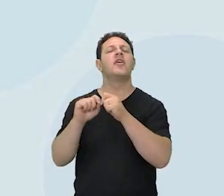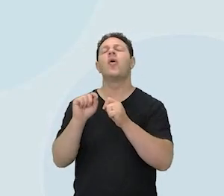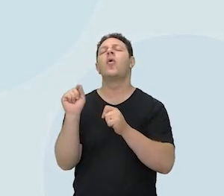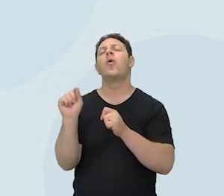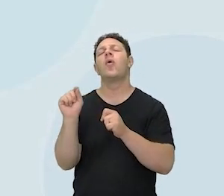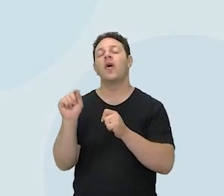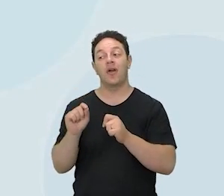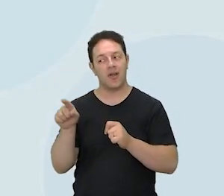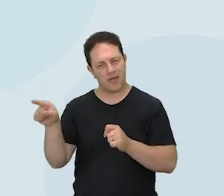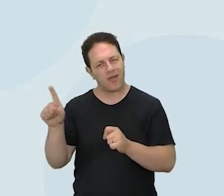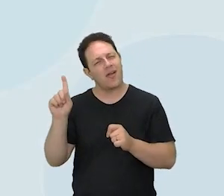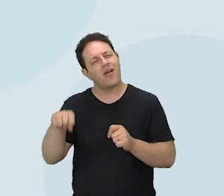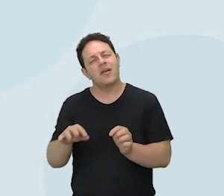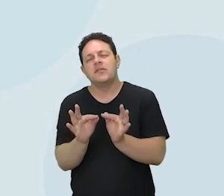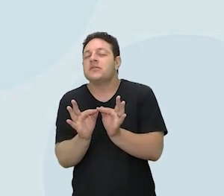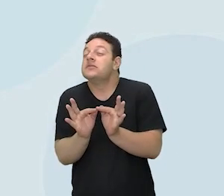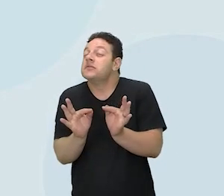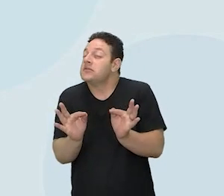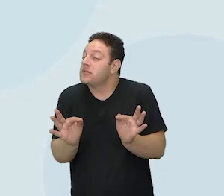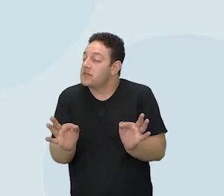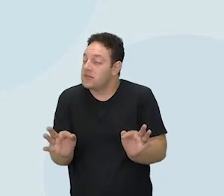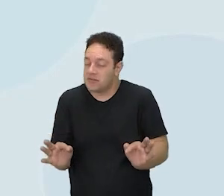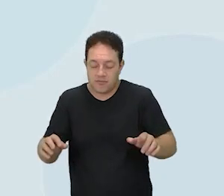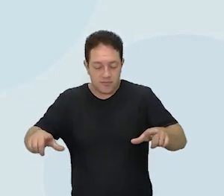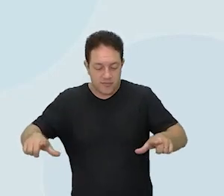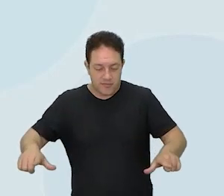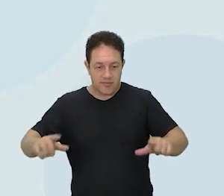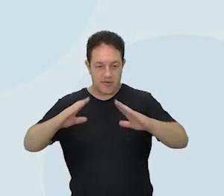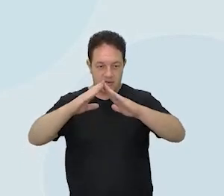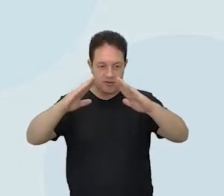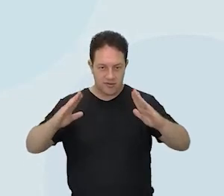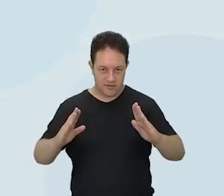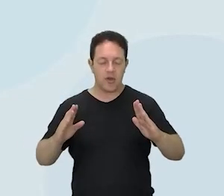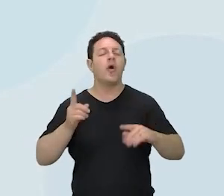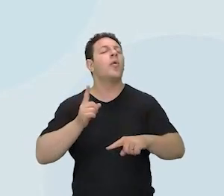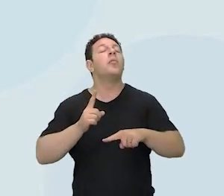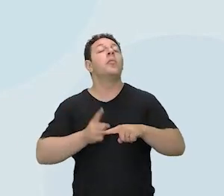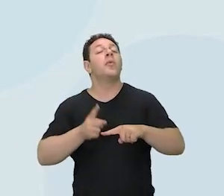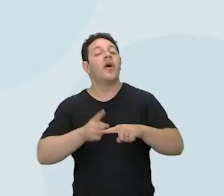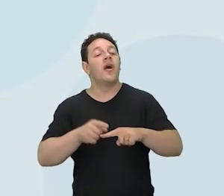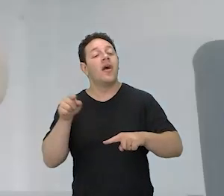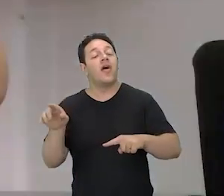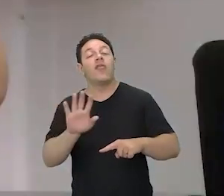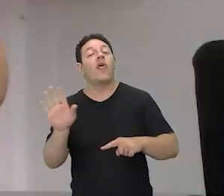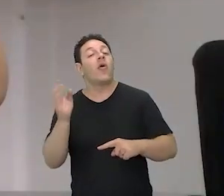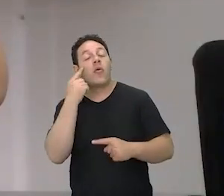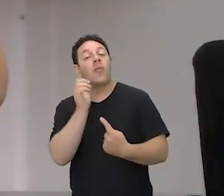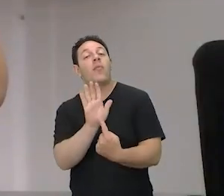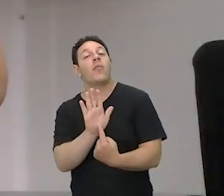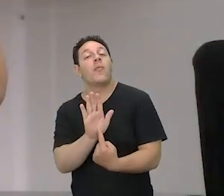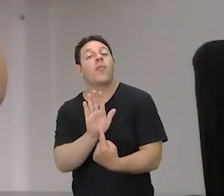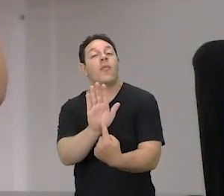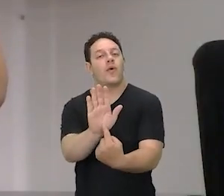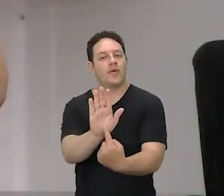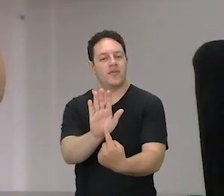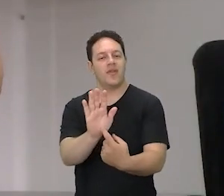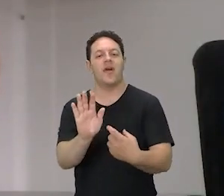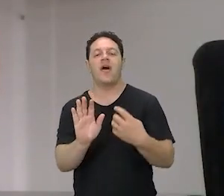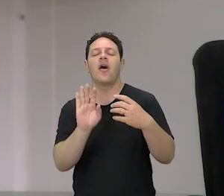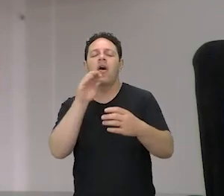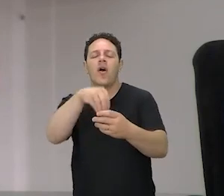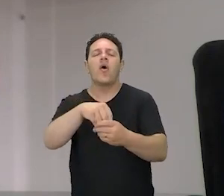maquete muito simples, porque ali estaria a representatividade. É